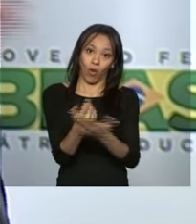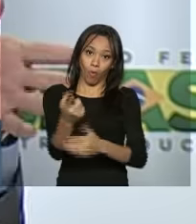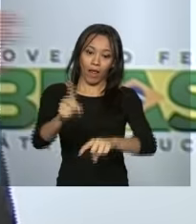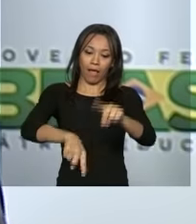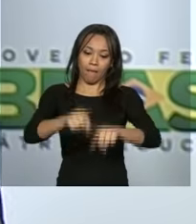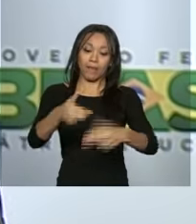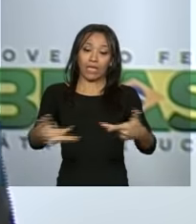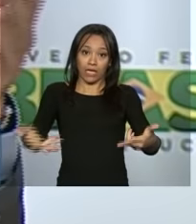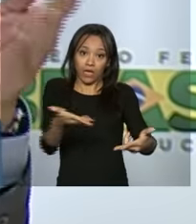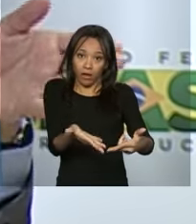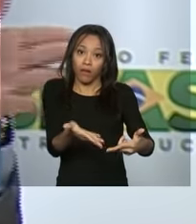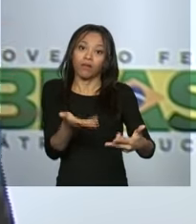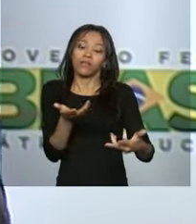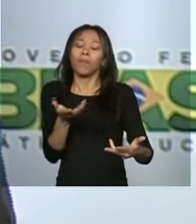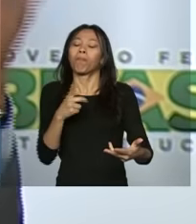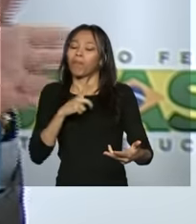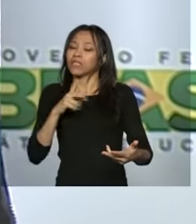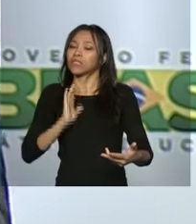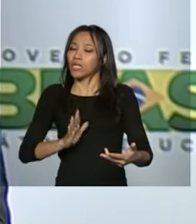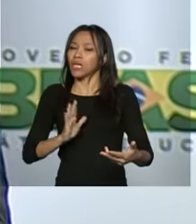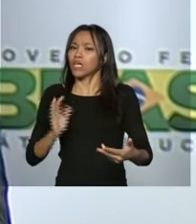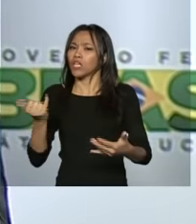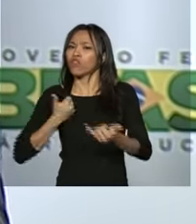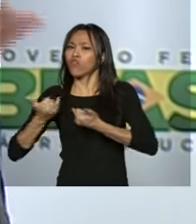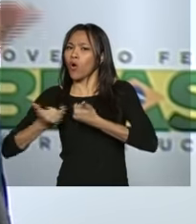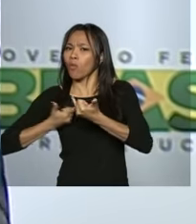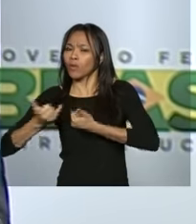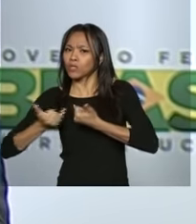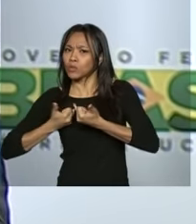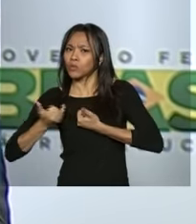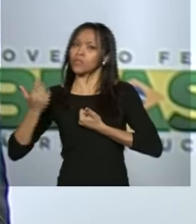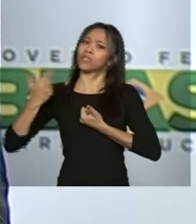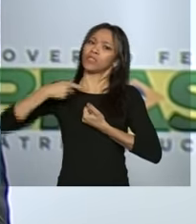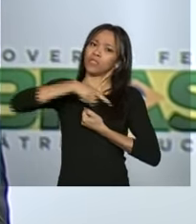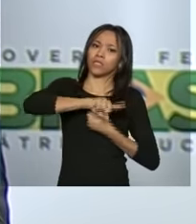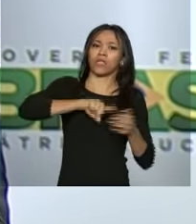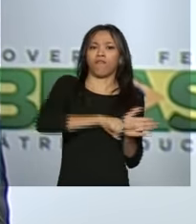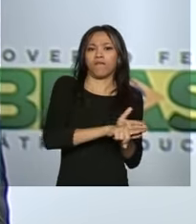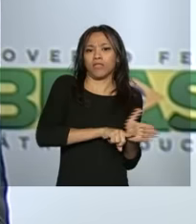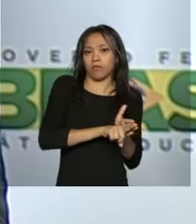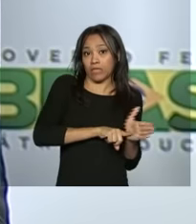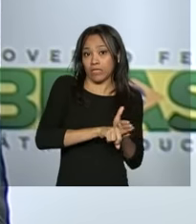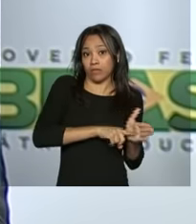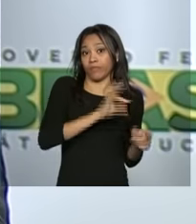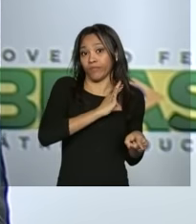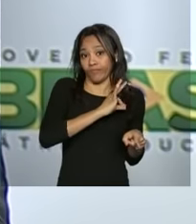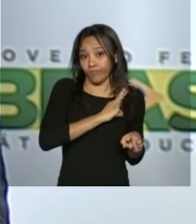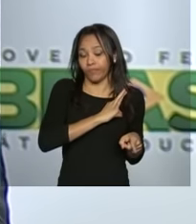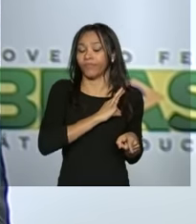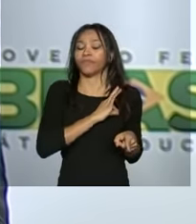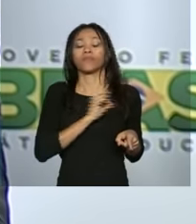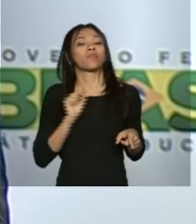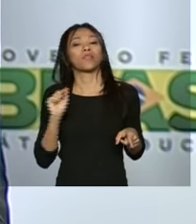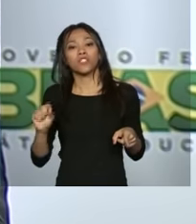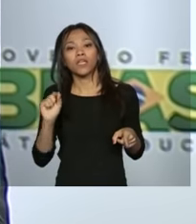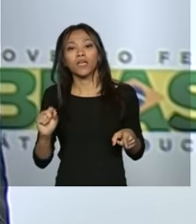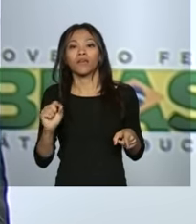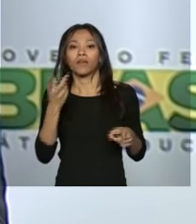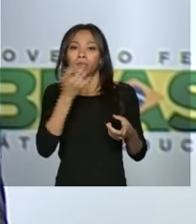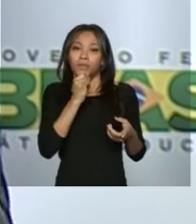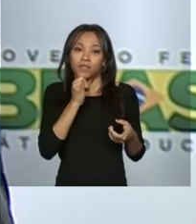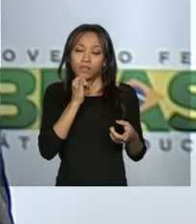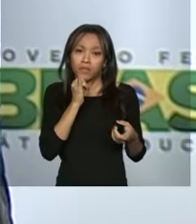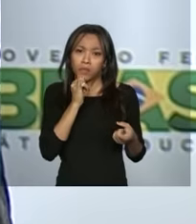temos relatos que estão sendo investigados pelas autoridades competentes Como eu disse inclusive eh de eh implantes